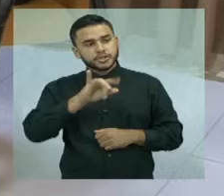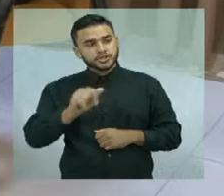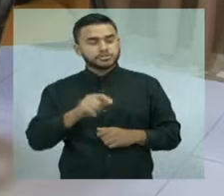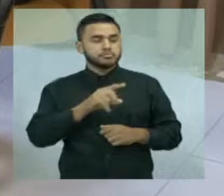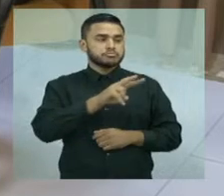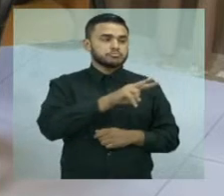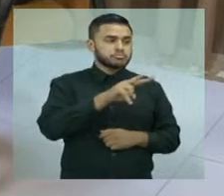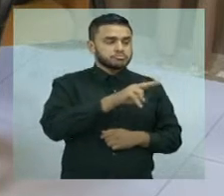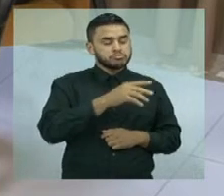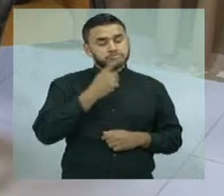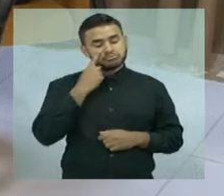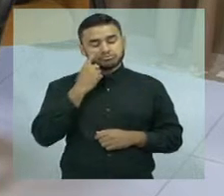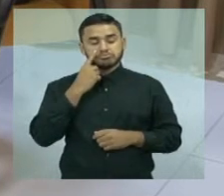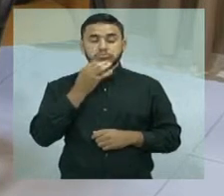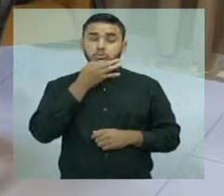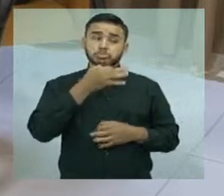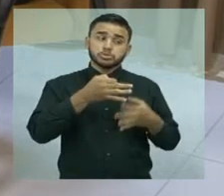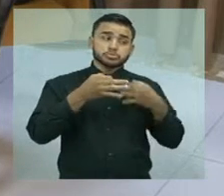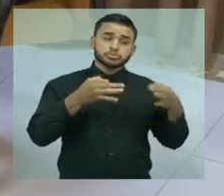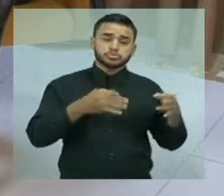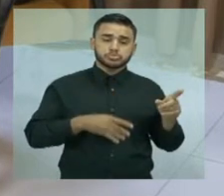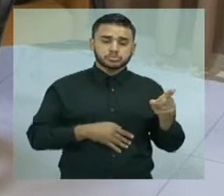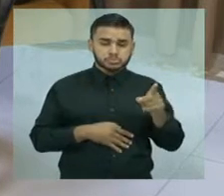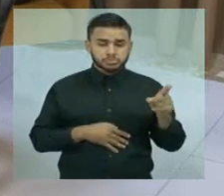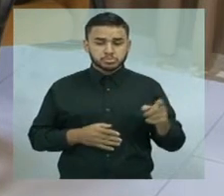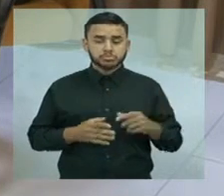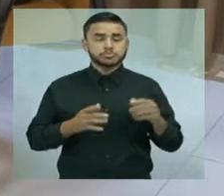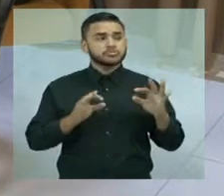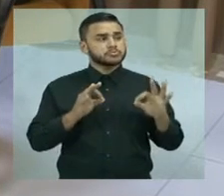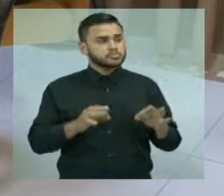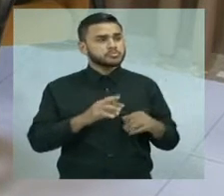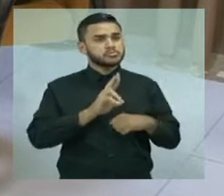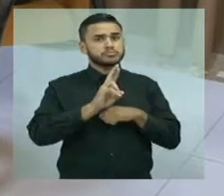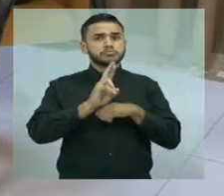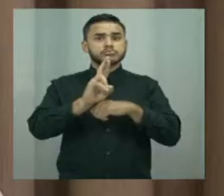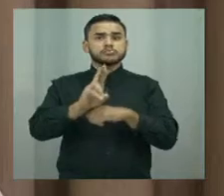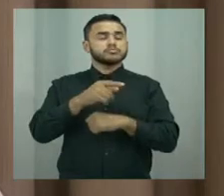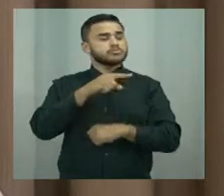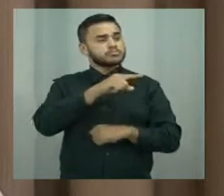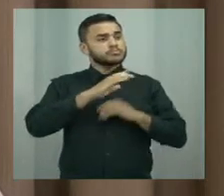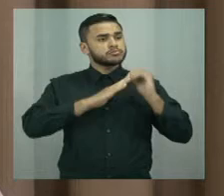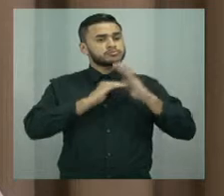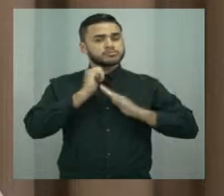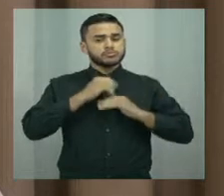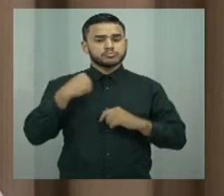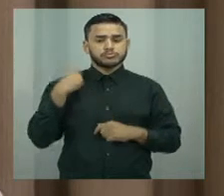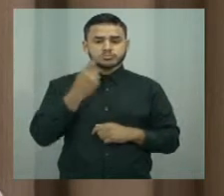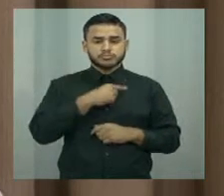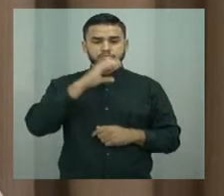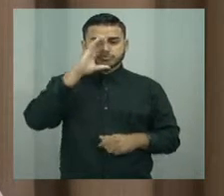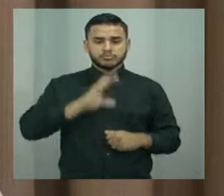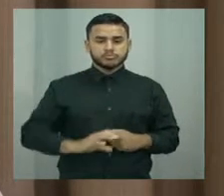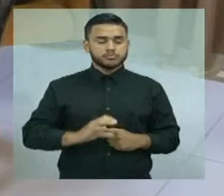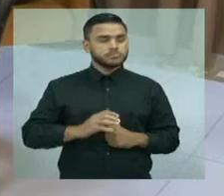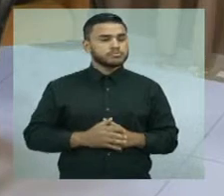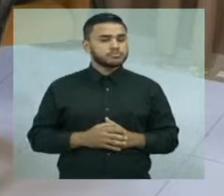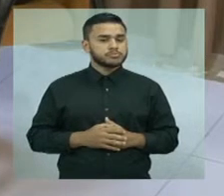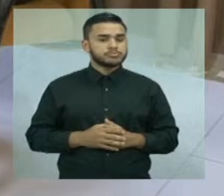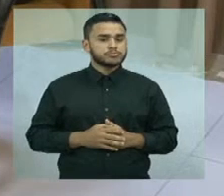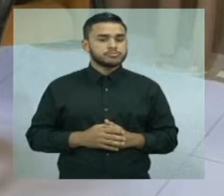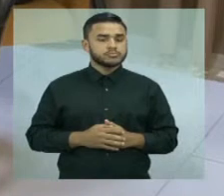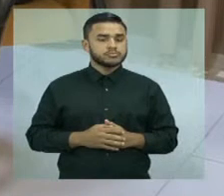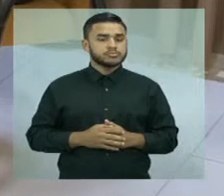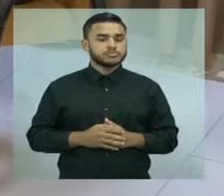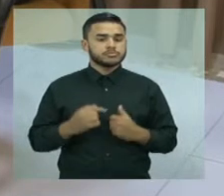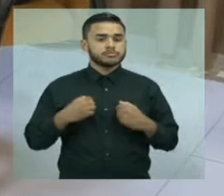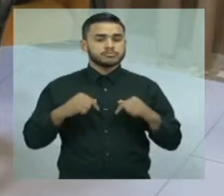sua visão, porque além de terem a sua representatividade profissional aqui, nós todas somos cidadãos, né? Então, assim, cidadãos